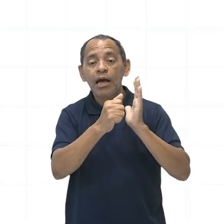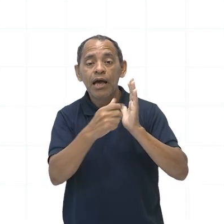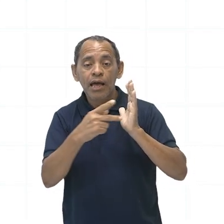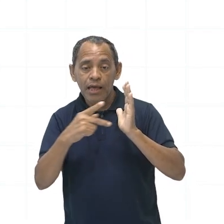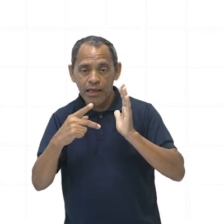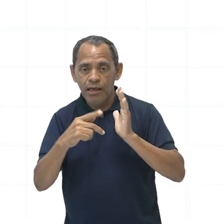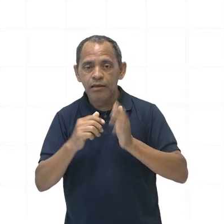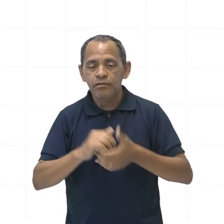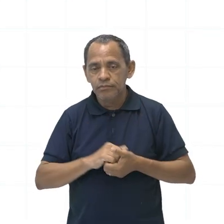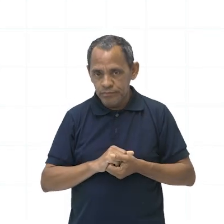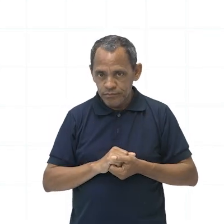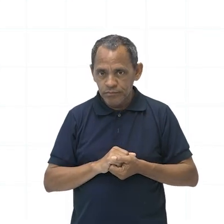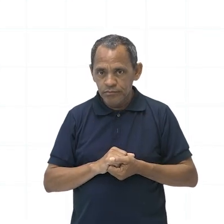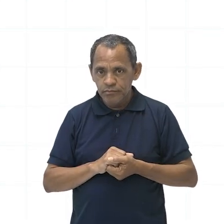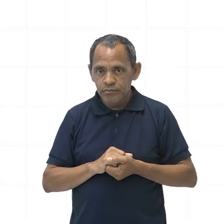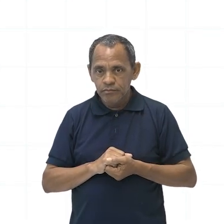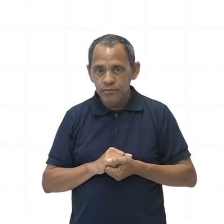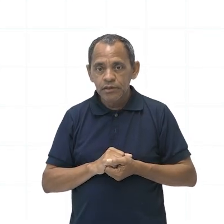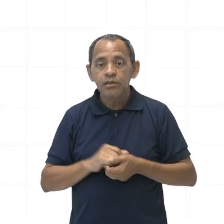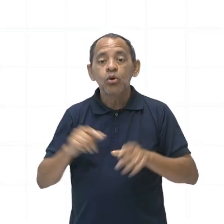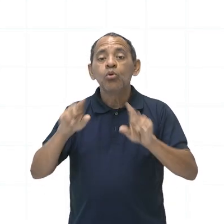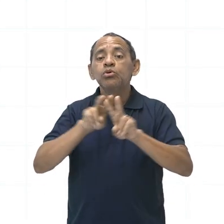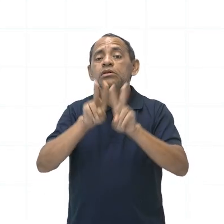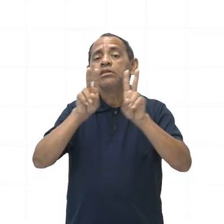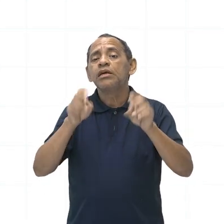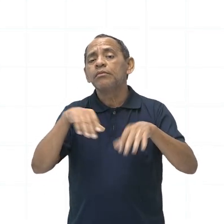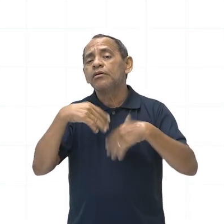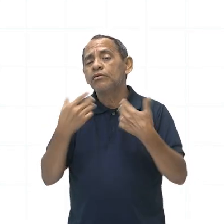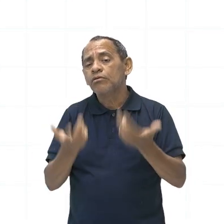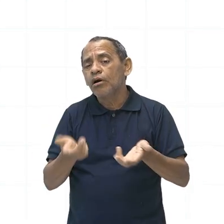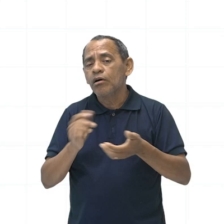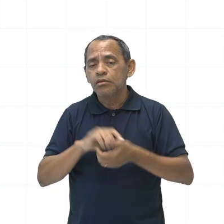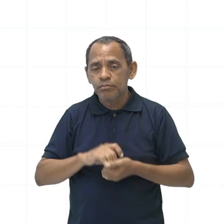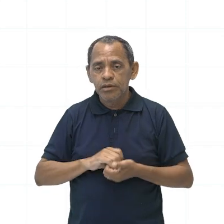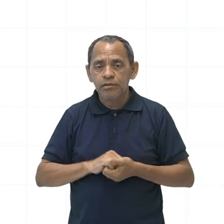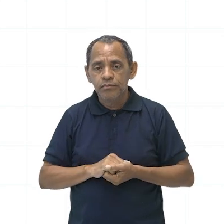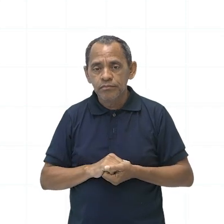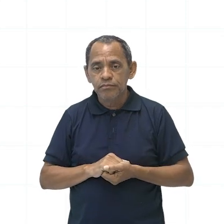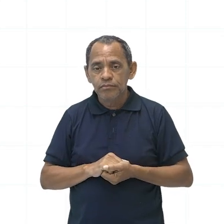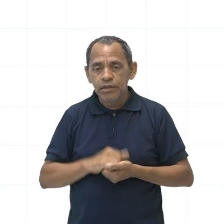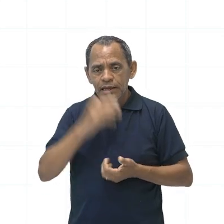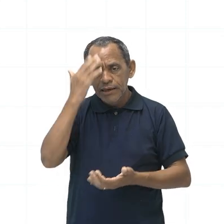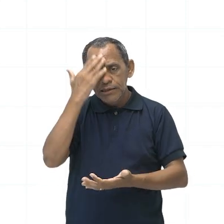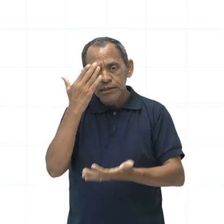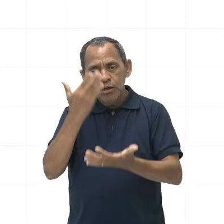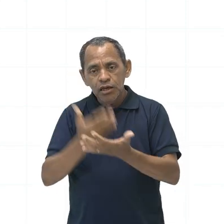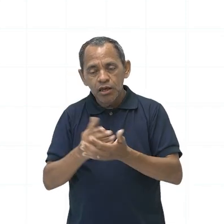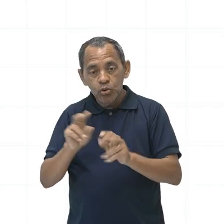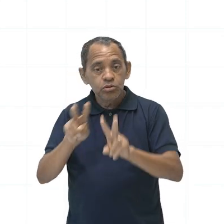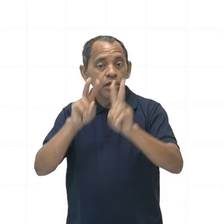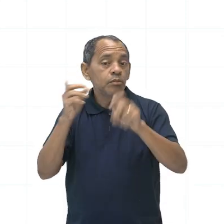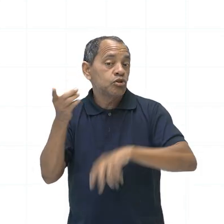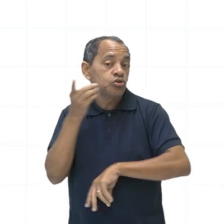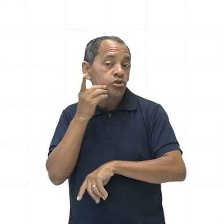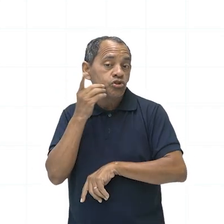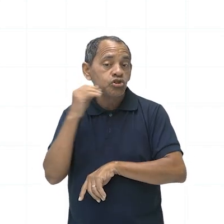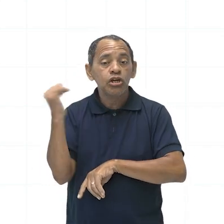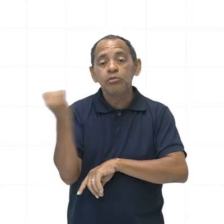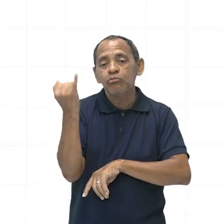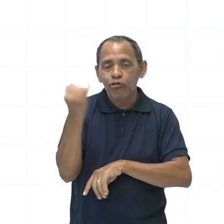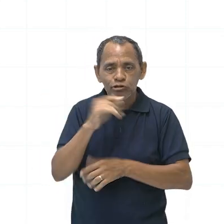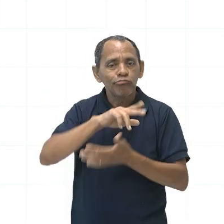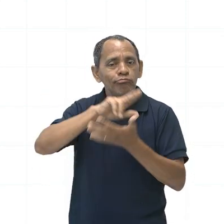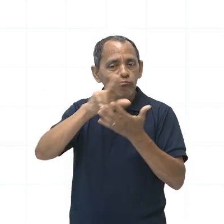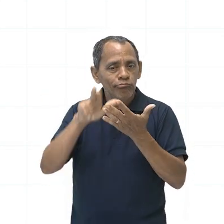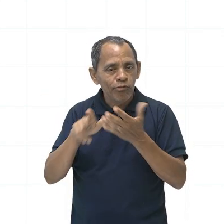E por fim, o tema da crônica aqui, temos sempre que levar em consideração. O tema é cotidiano e, portanto, variado,